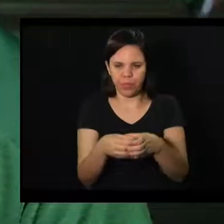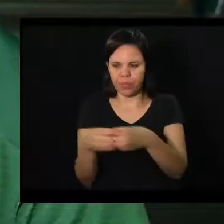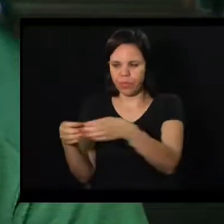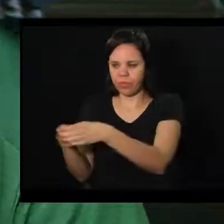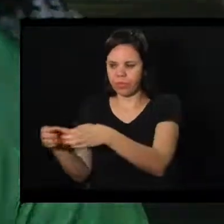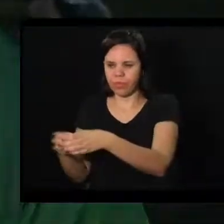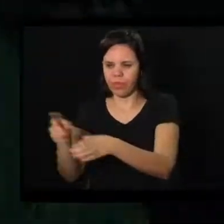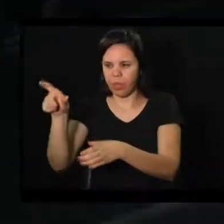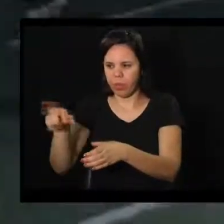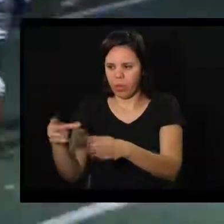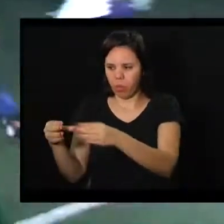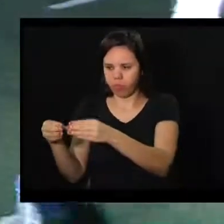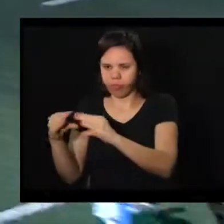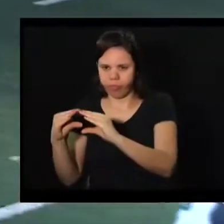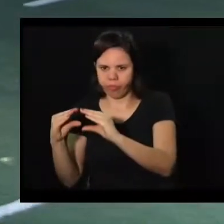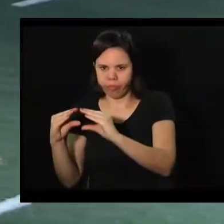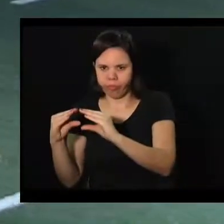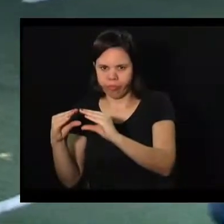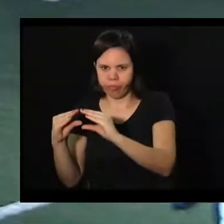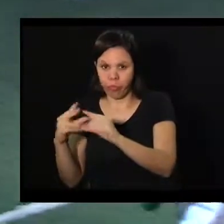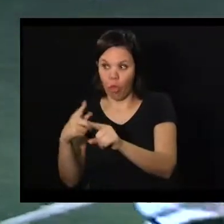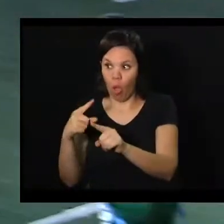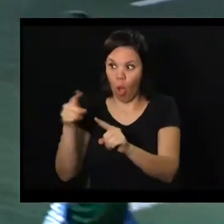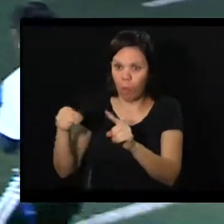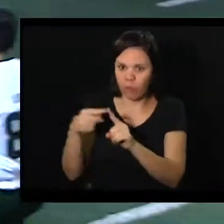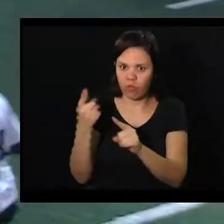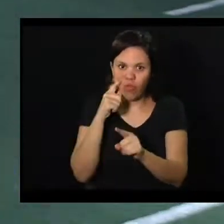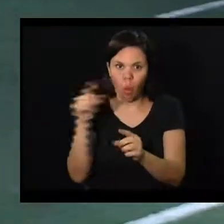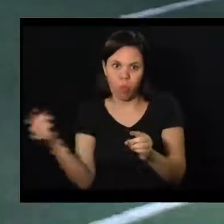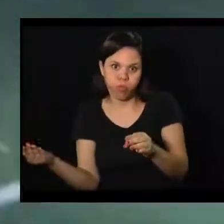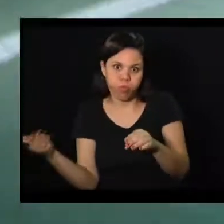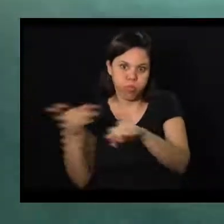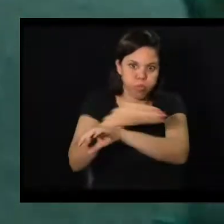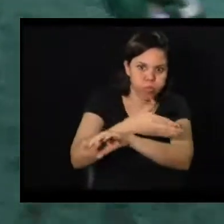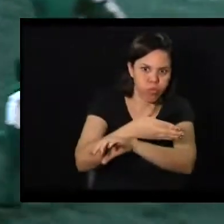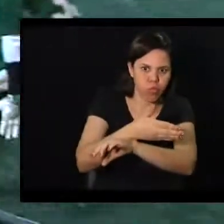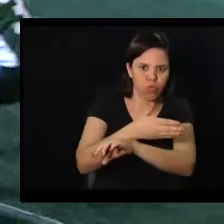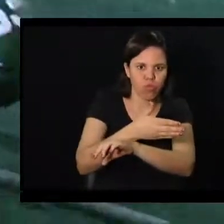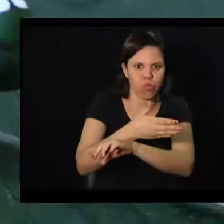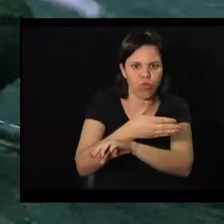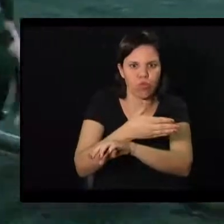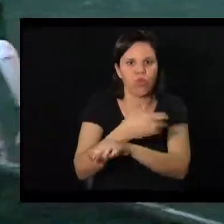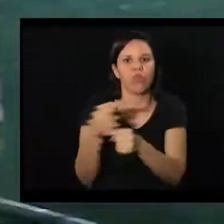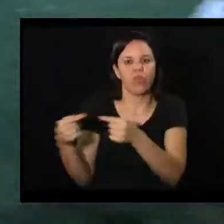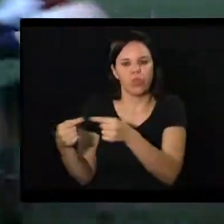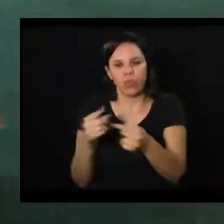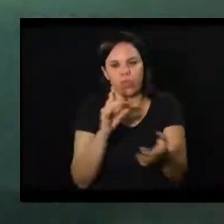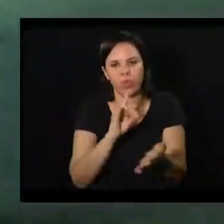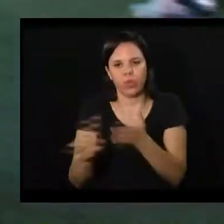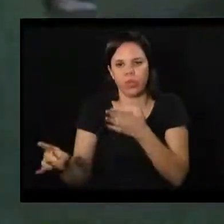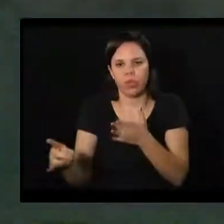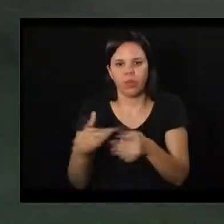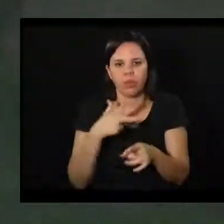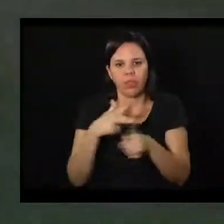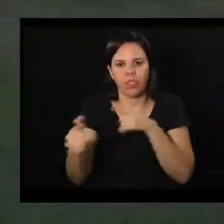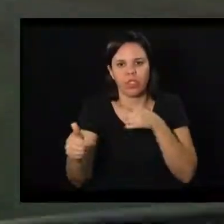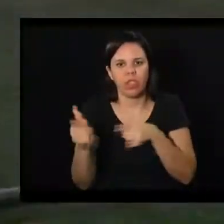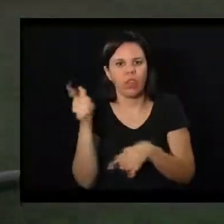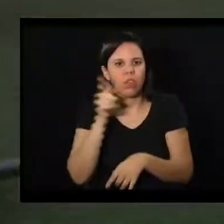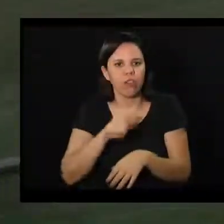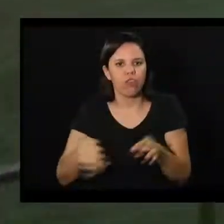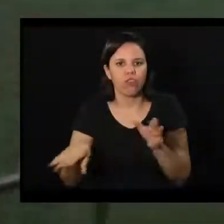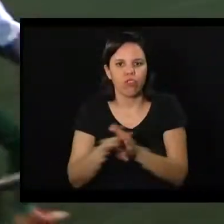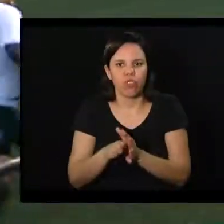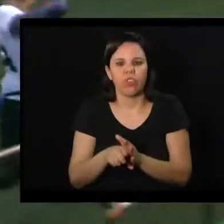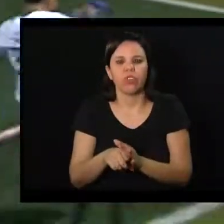com a bola, o objetivo dele é chegar até o outro lado do campo, o lado inimigo, conquistando o território, jarda a jarda, até chegar à end